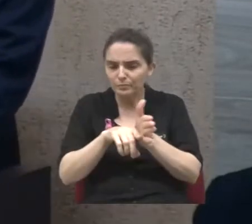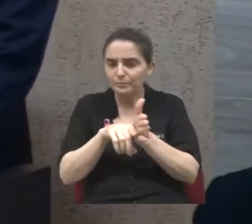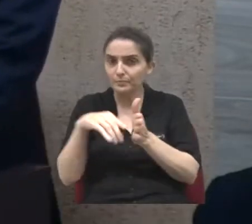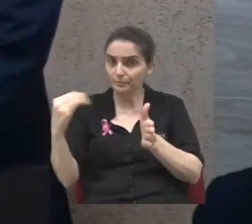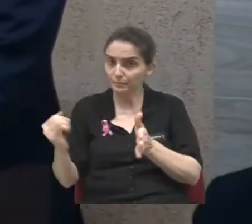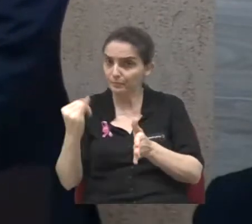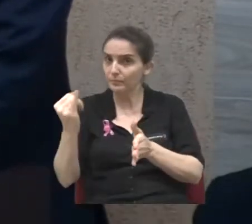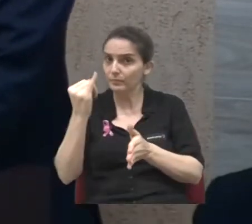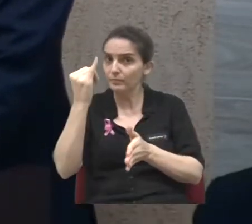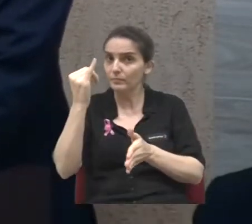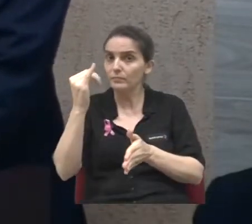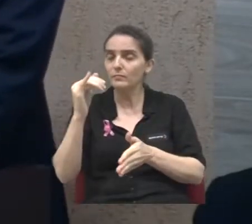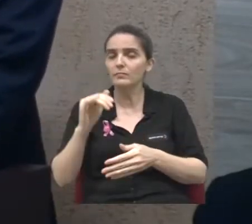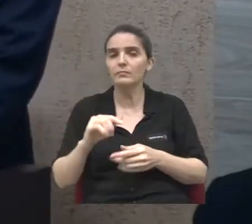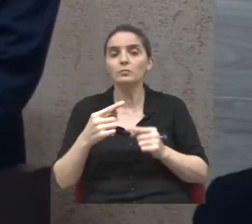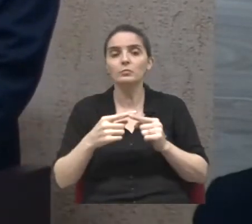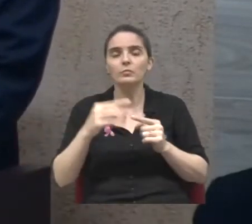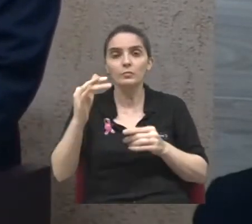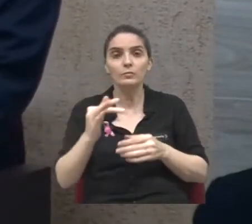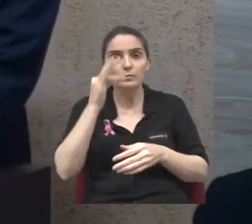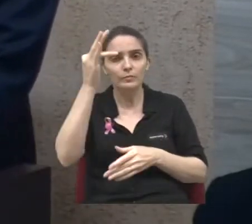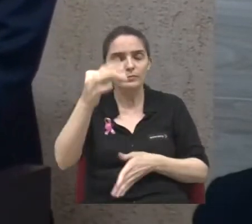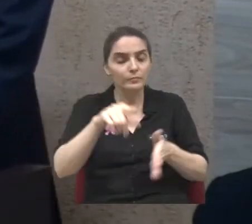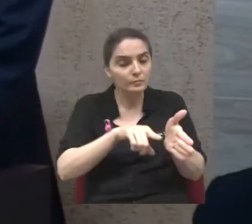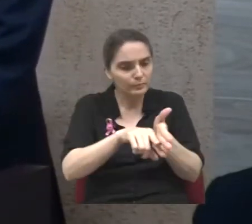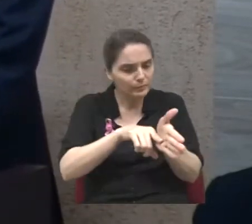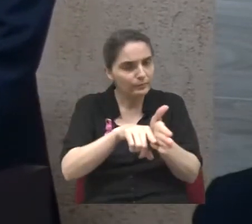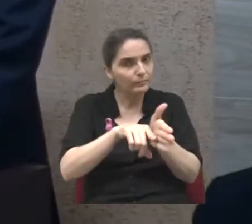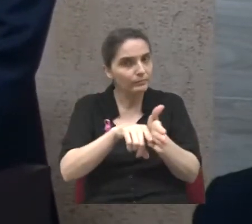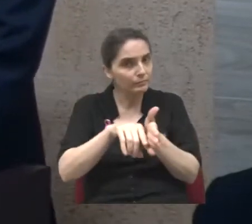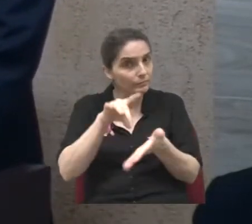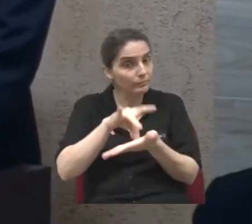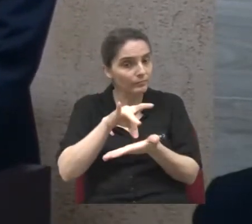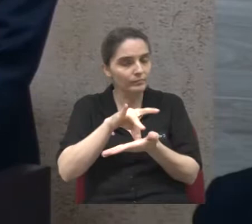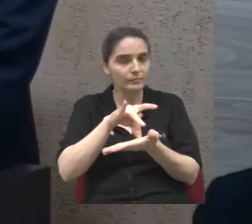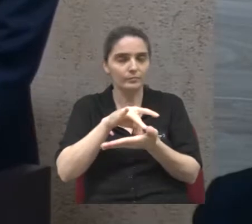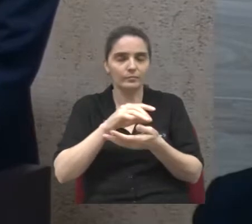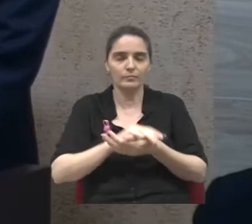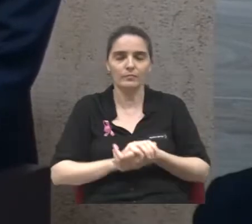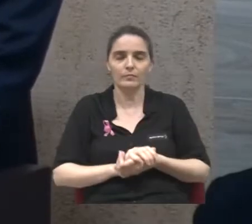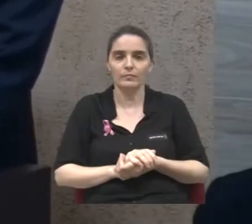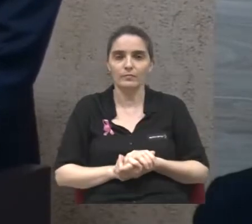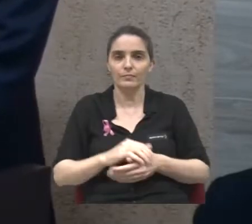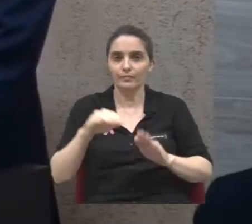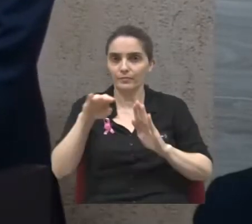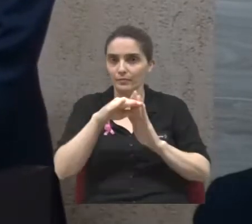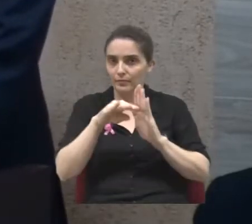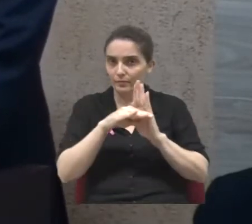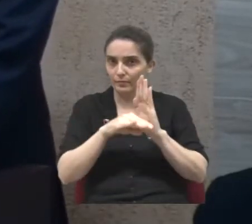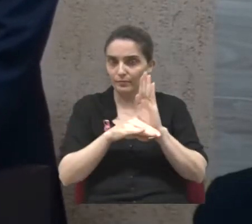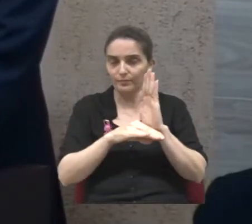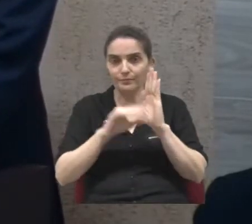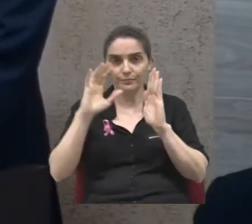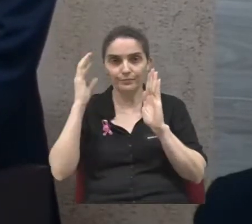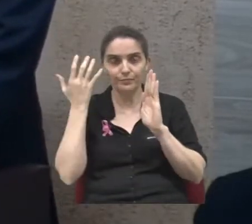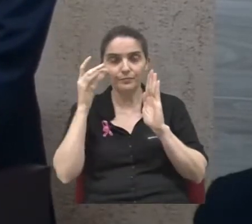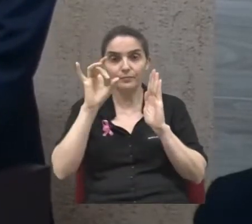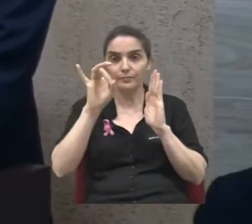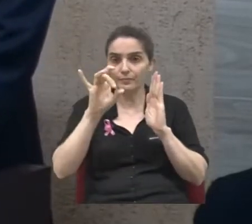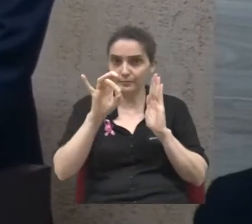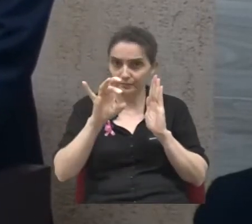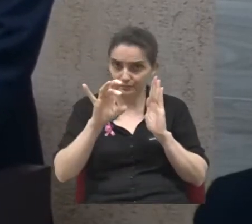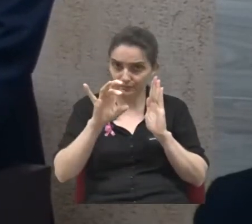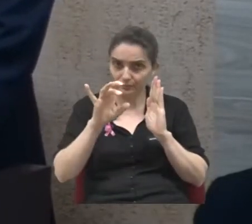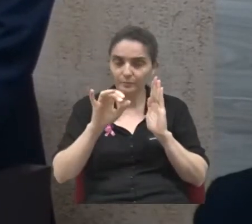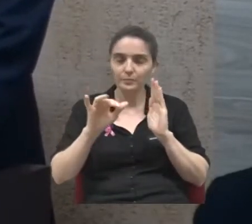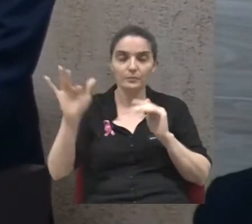pesquisa. Considerando que, na maioria das vezes, esse tipo de programa é realizado somente no âmbito de ensino